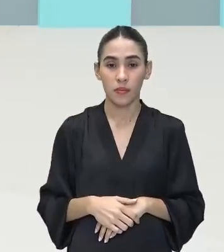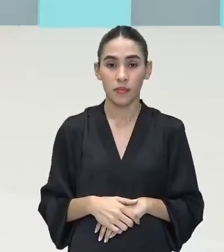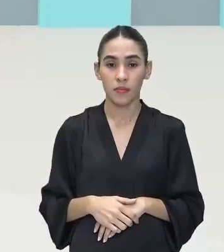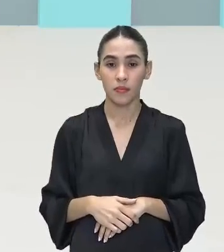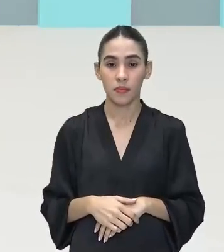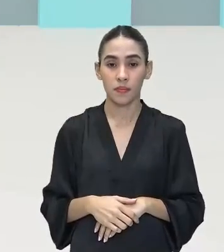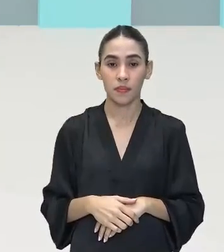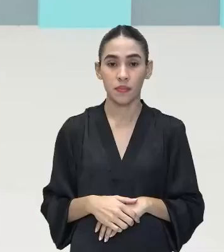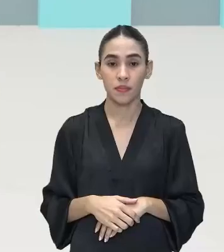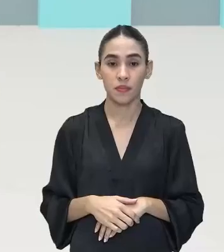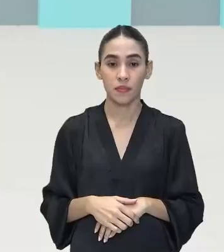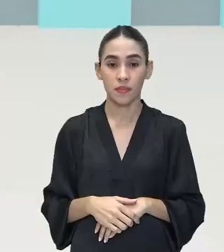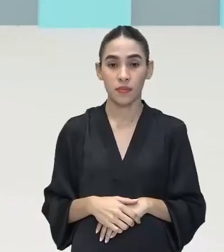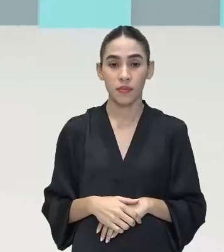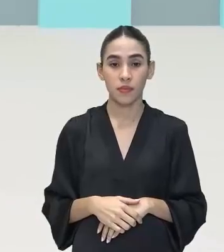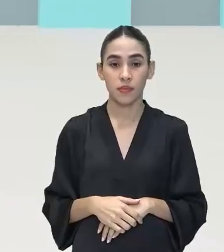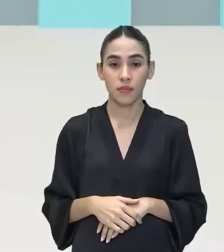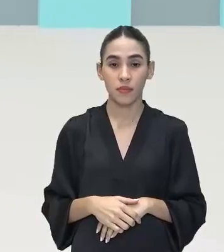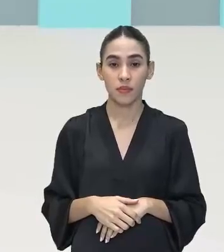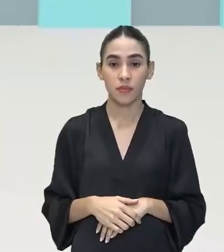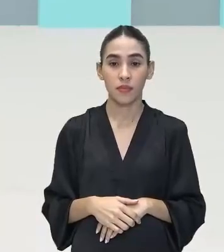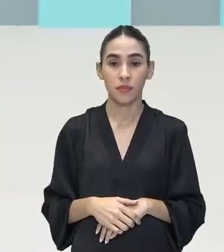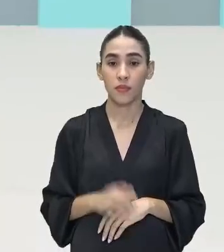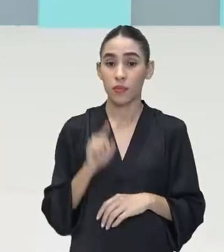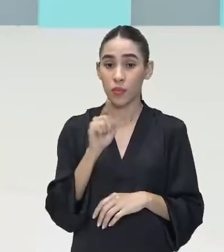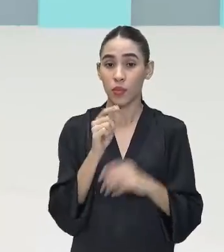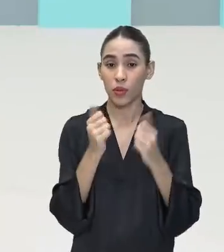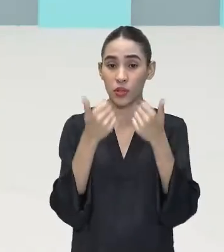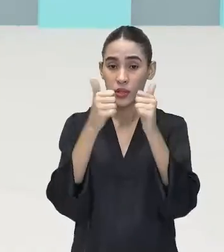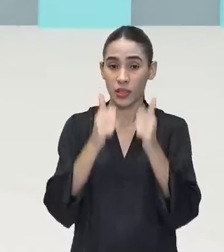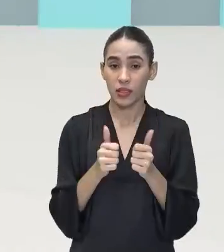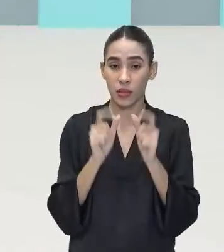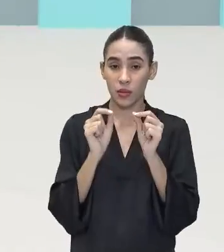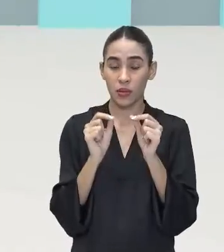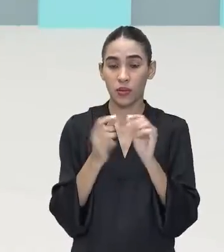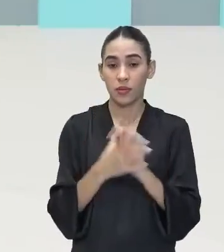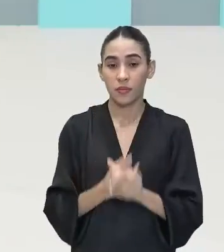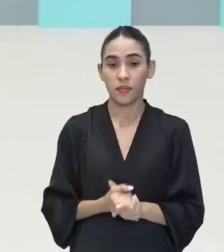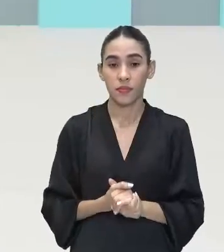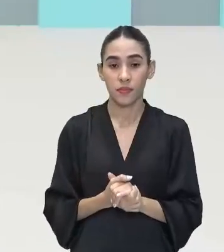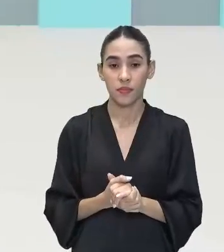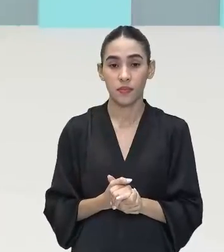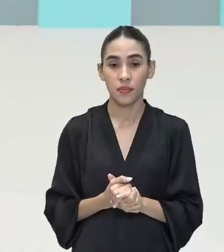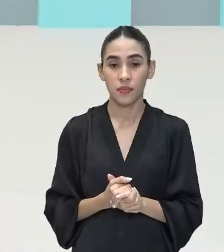obra aqui, a gente pode analisar aqui, ó,